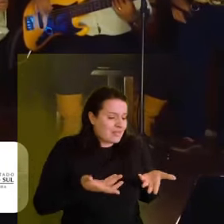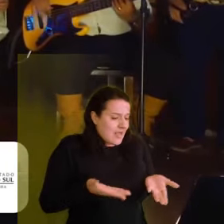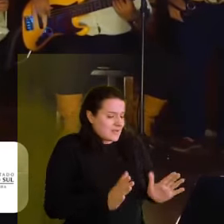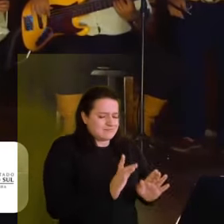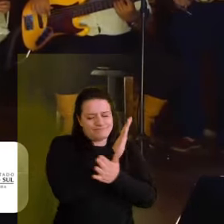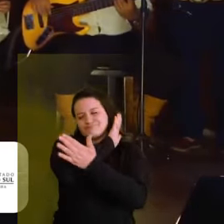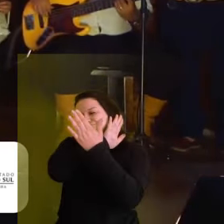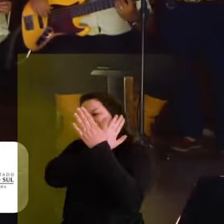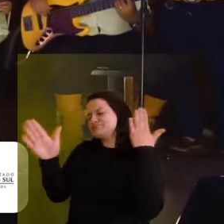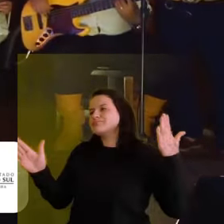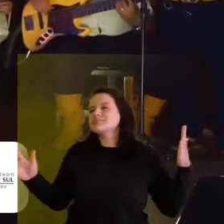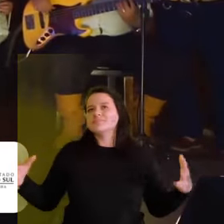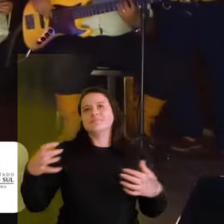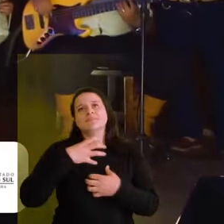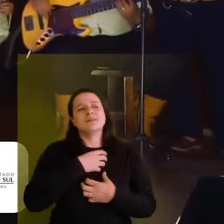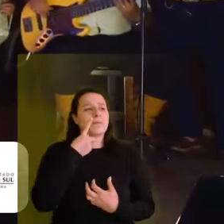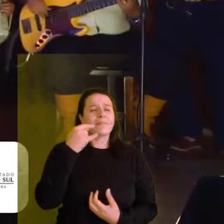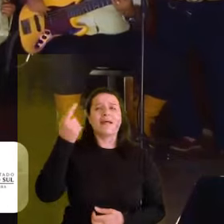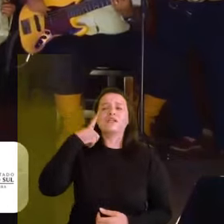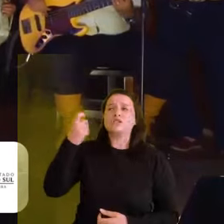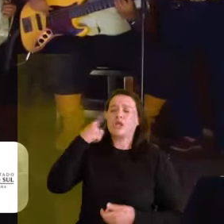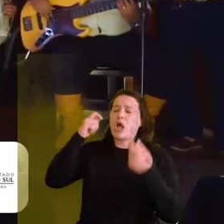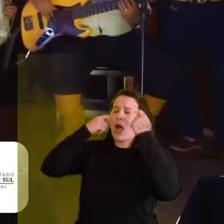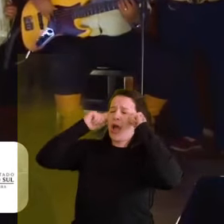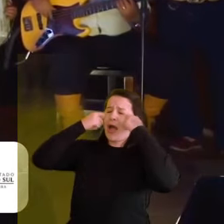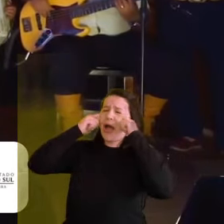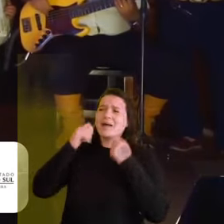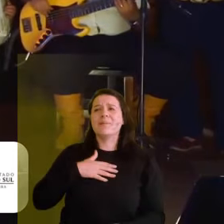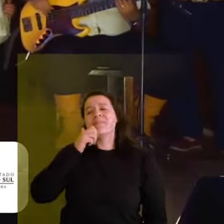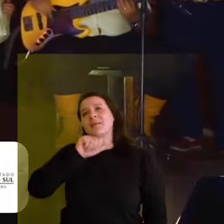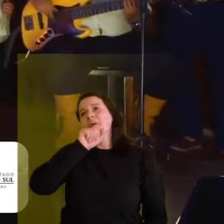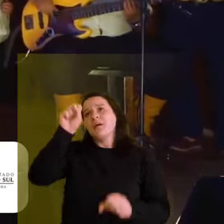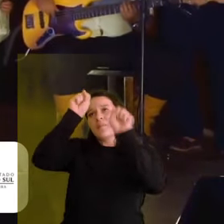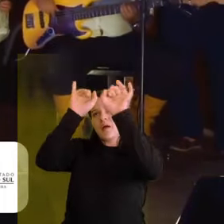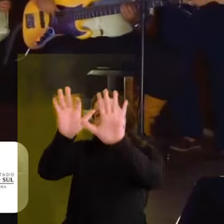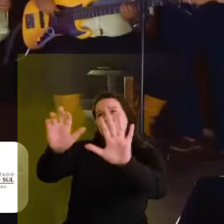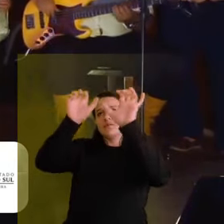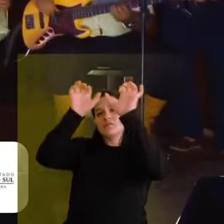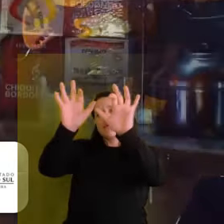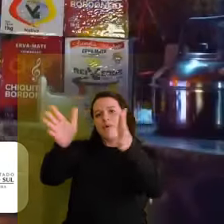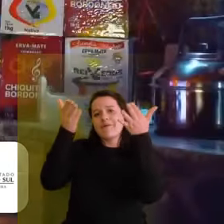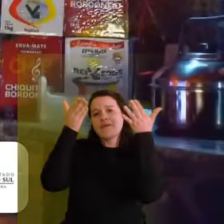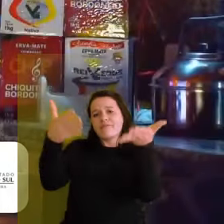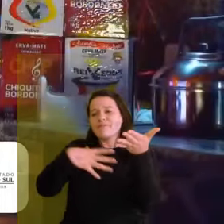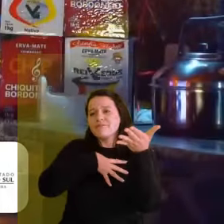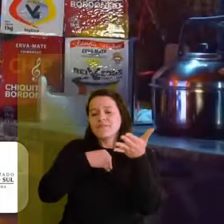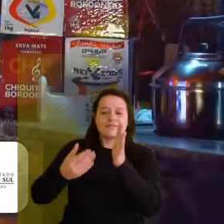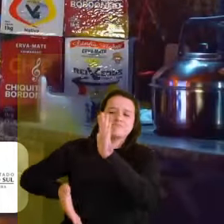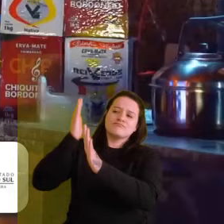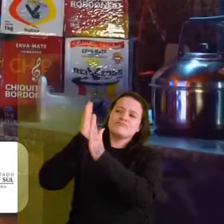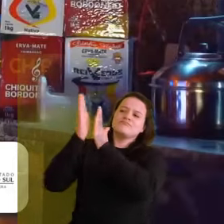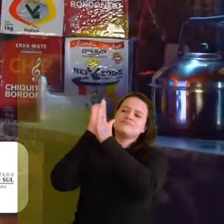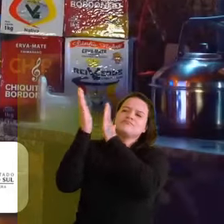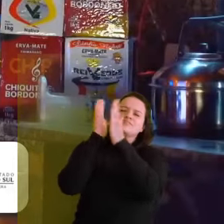na despedida e minha mãe abençoando seu guri. E pela estrada muita chuva e serração, meu